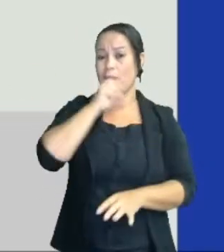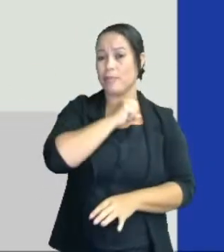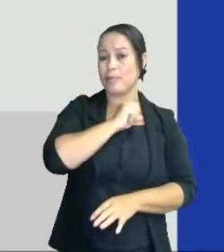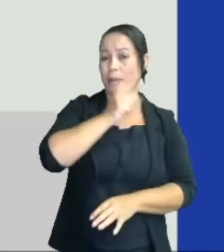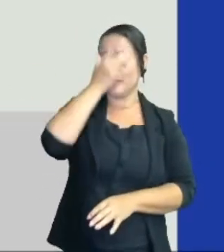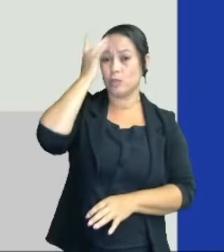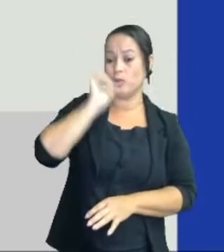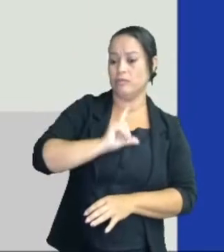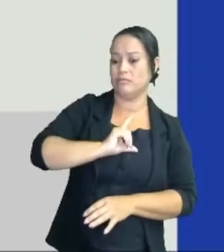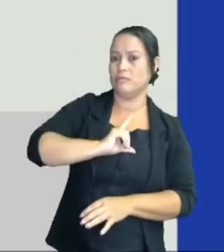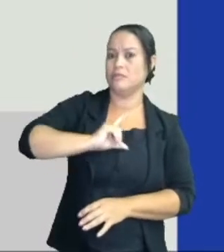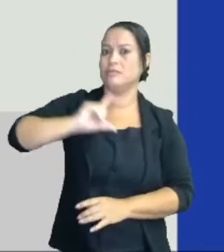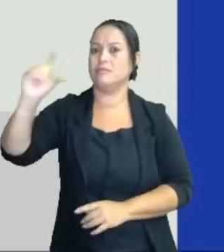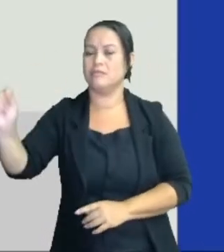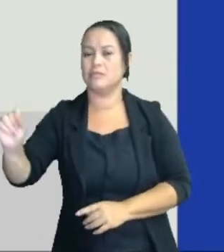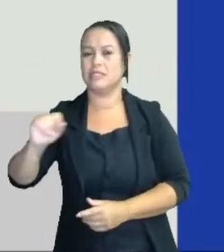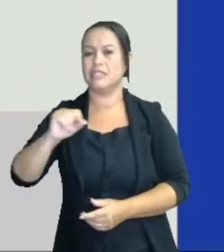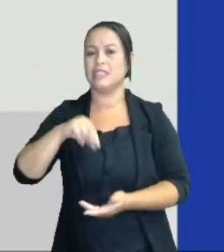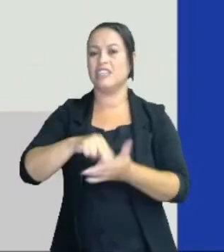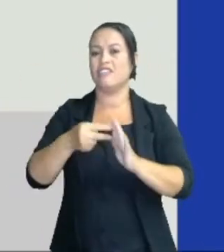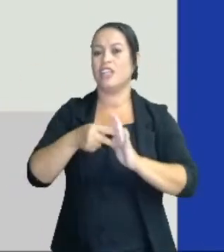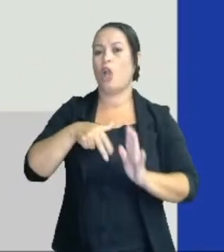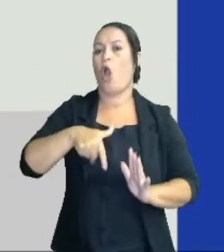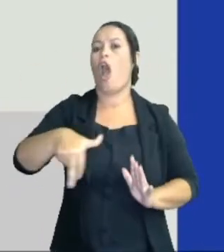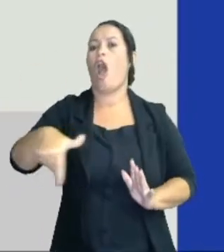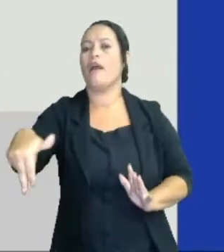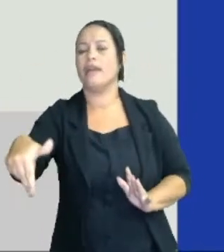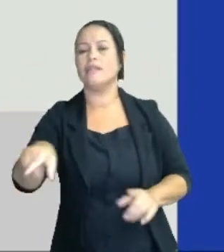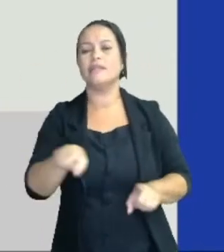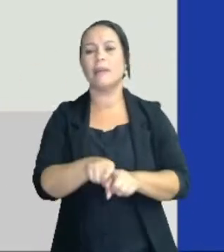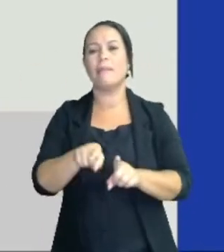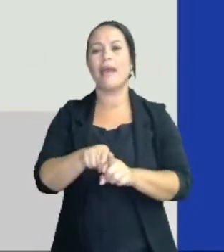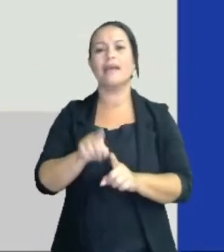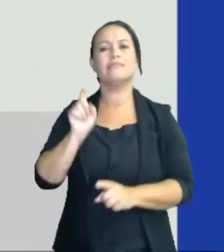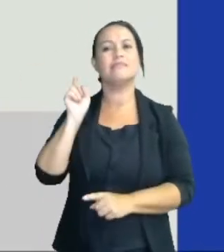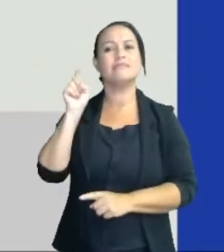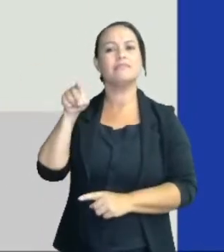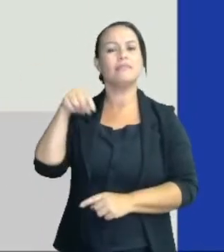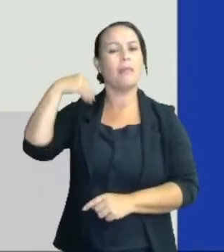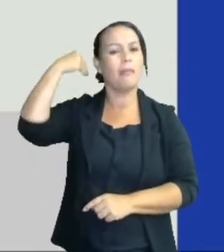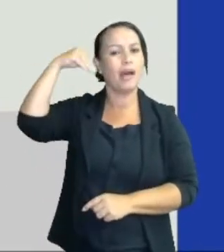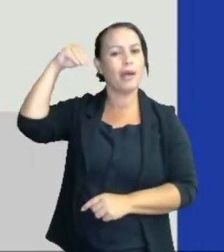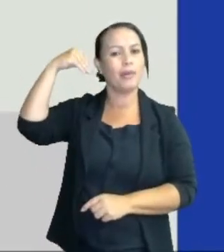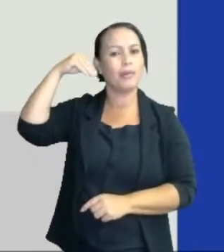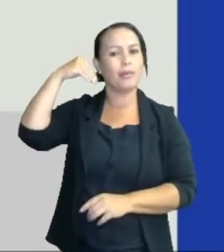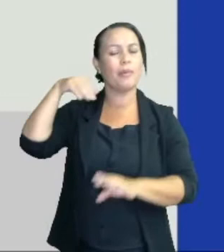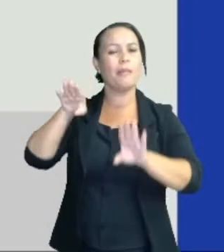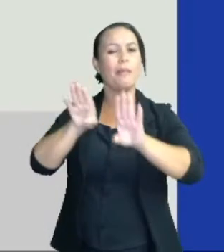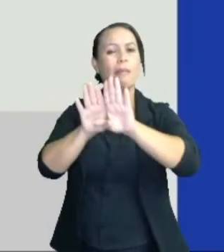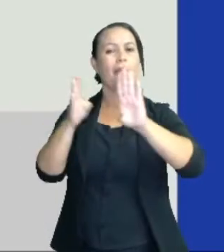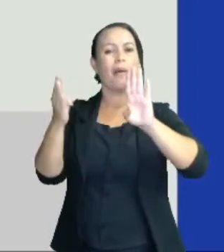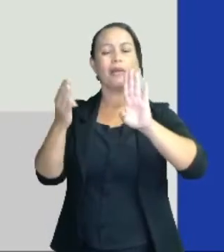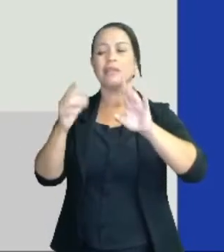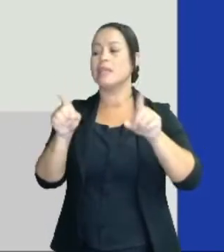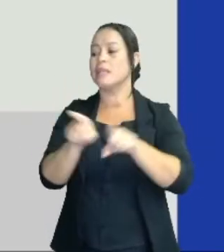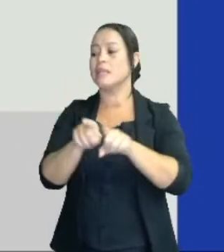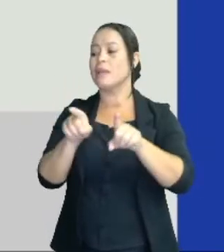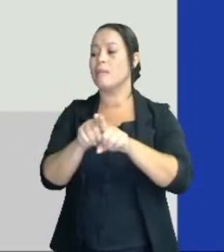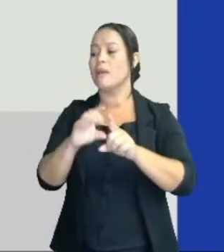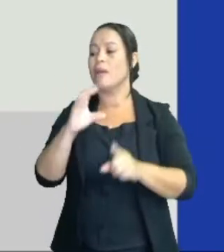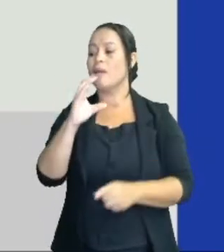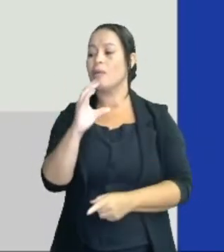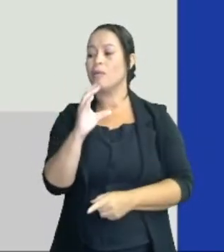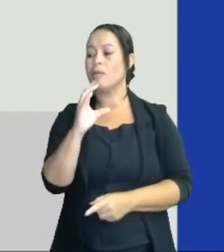a pessoa está, que o personagem está correndo. A campainha, din-dom, e